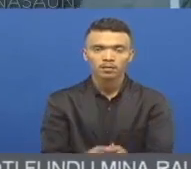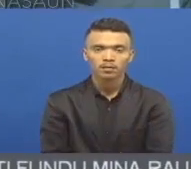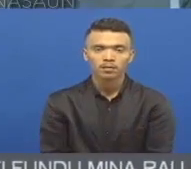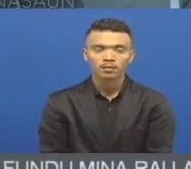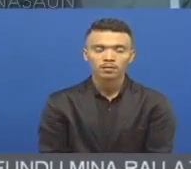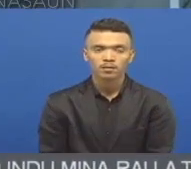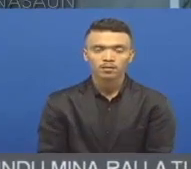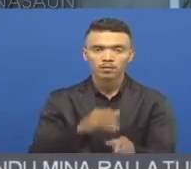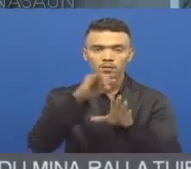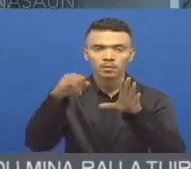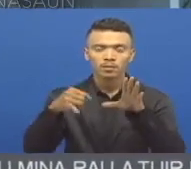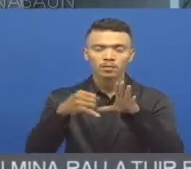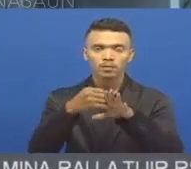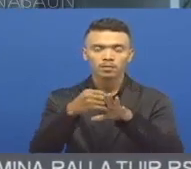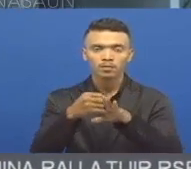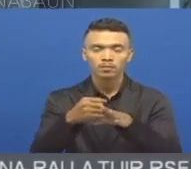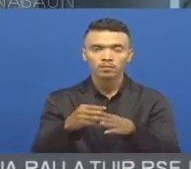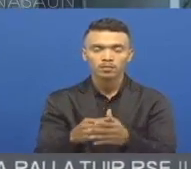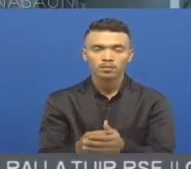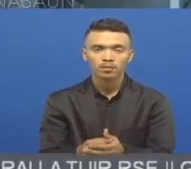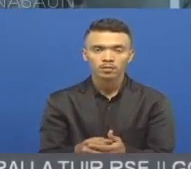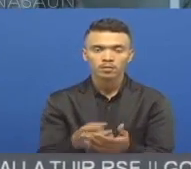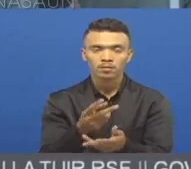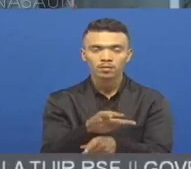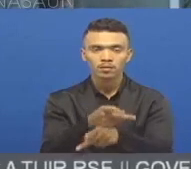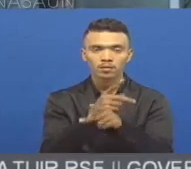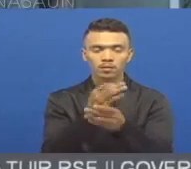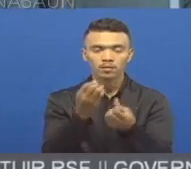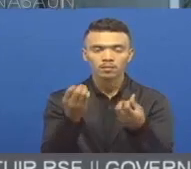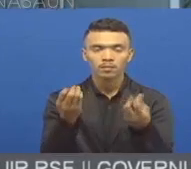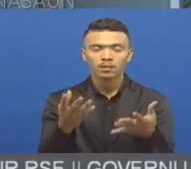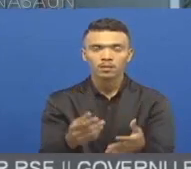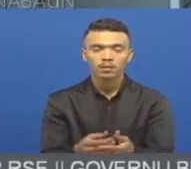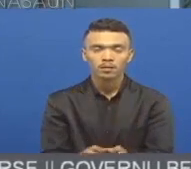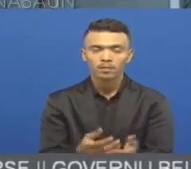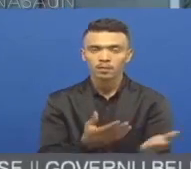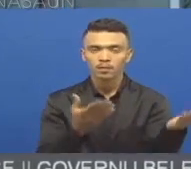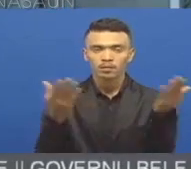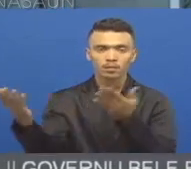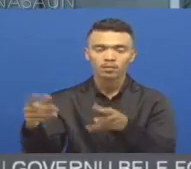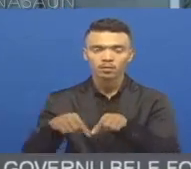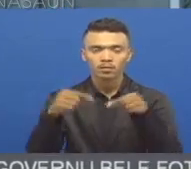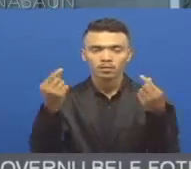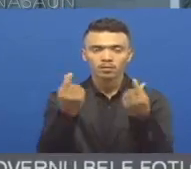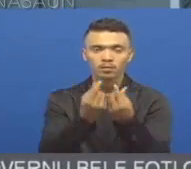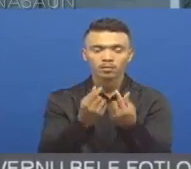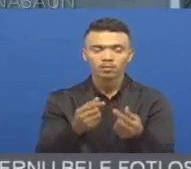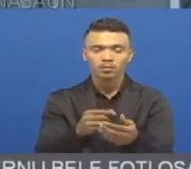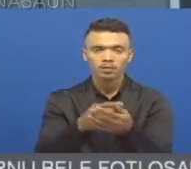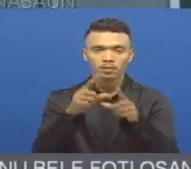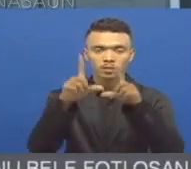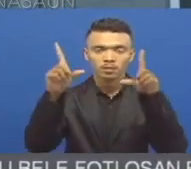que envolvemos despesas Lubukida, Lilio Batu, Lori equipa técnicos, equipa legais,